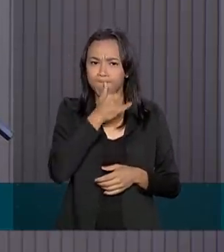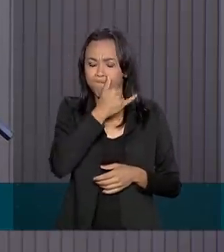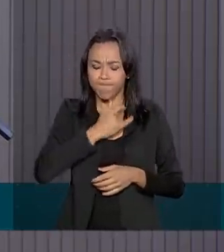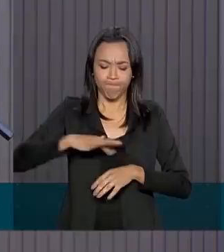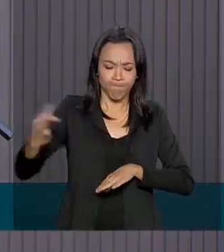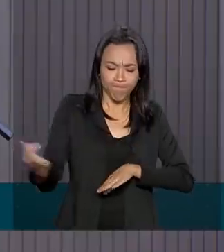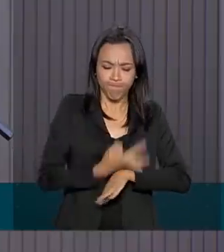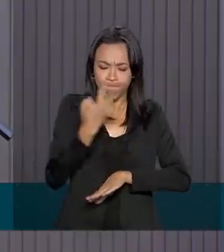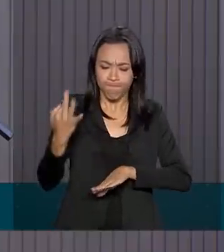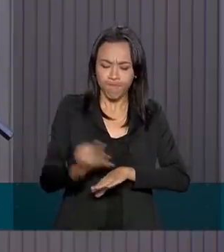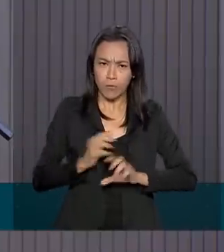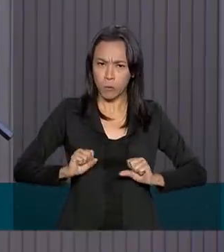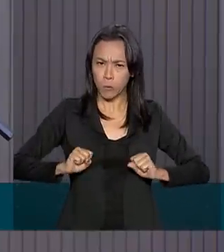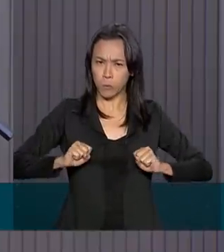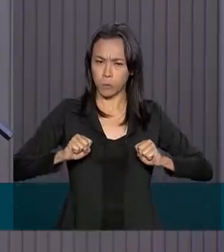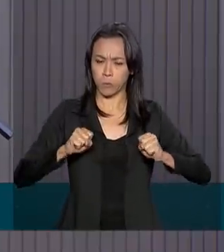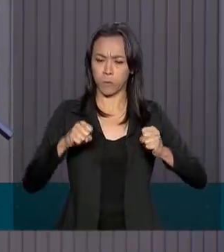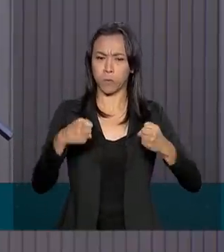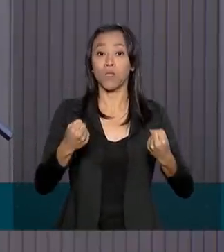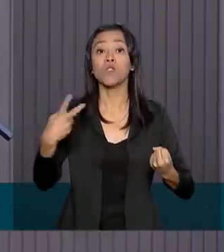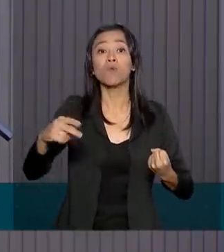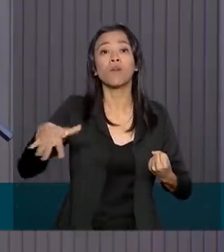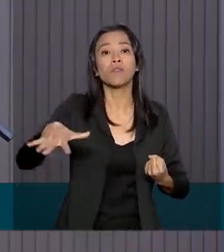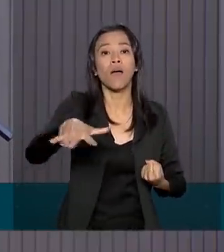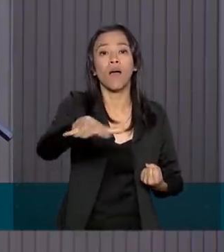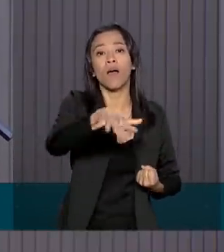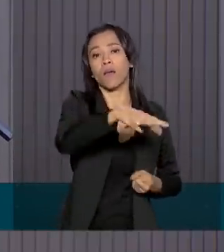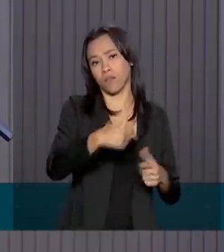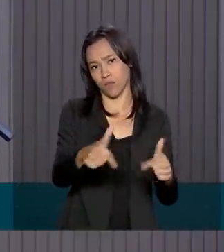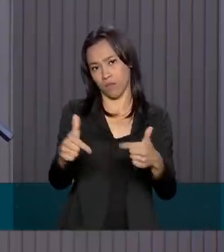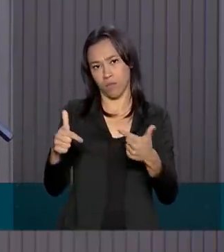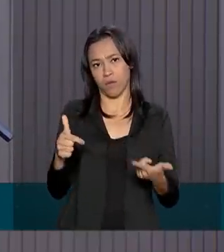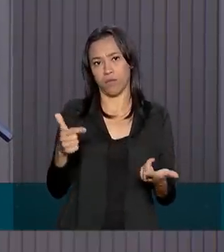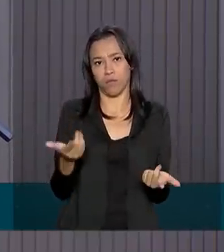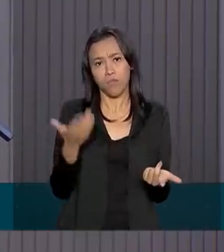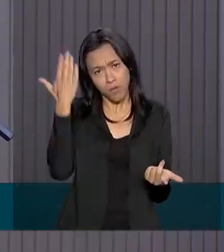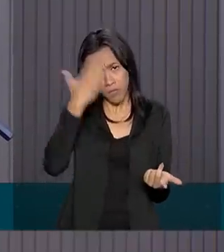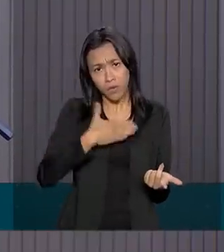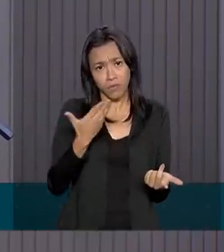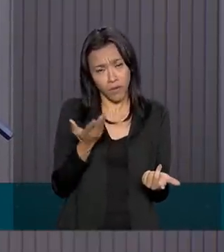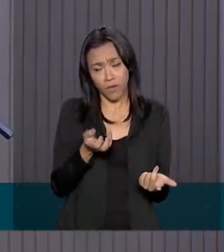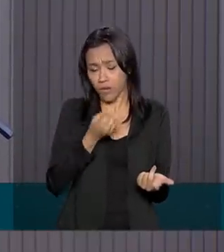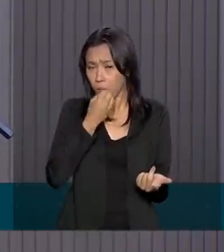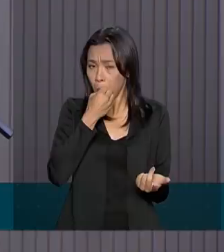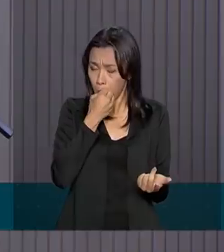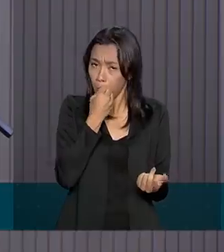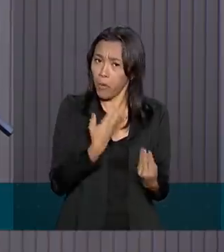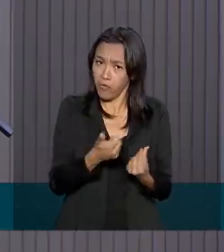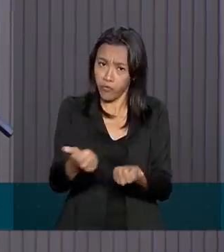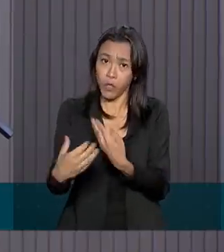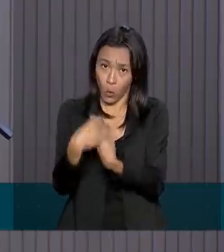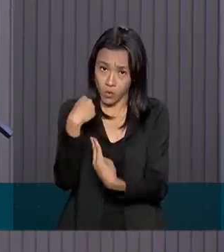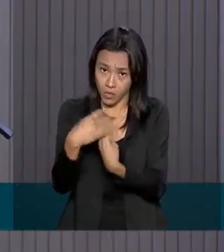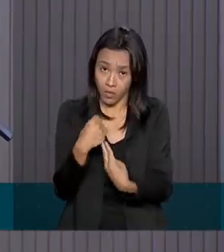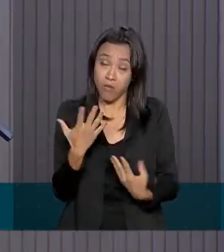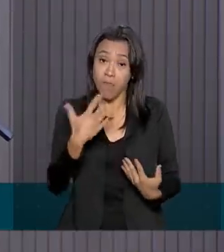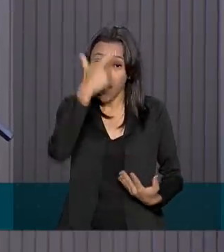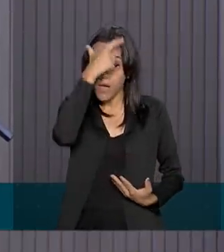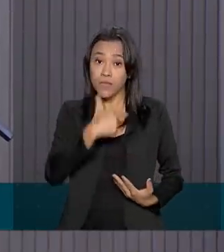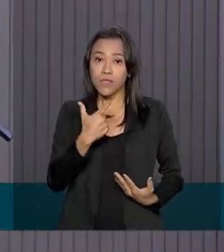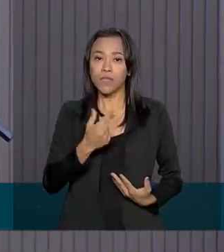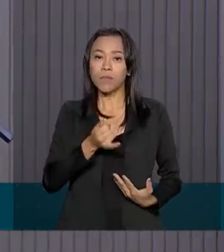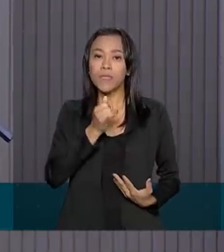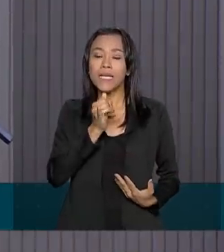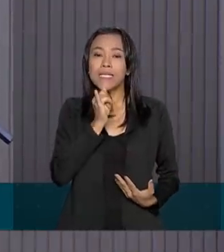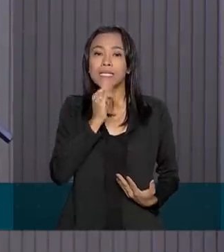na sua área de trabalho para demonstrar que o conselho é bem-vindo, mas o exemplo